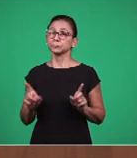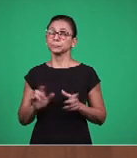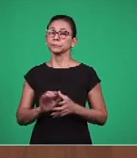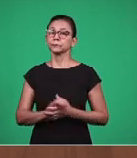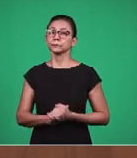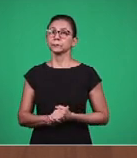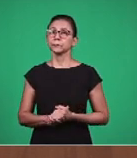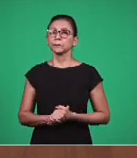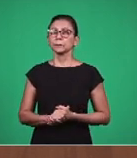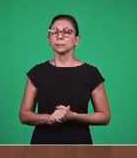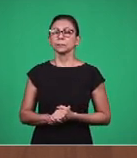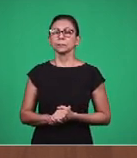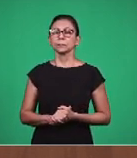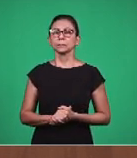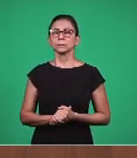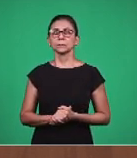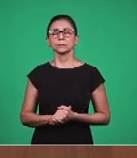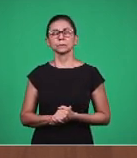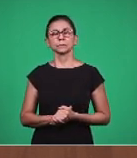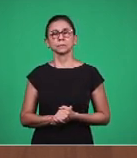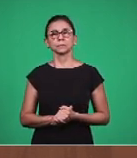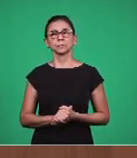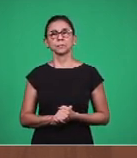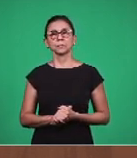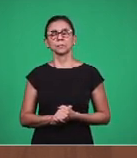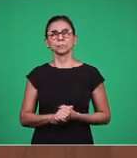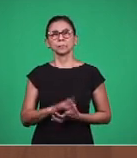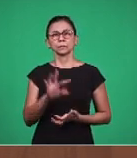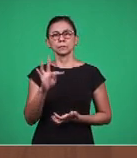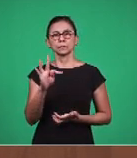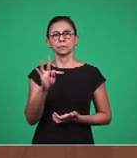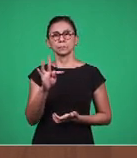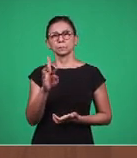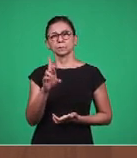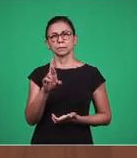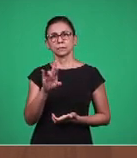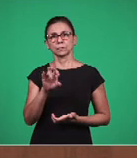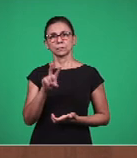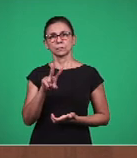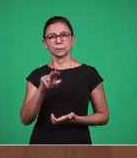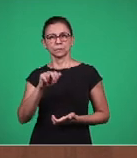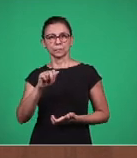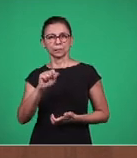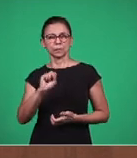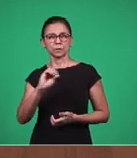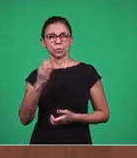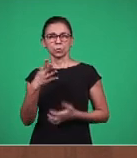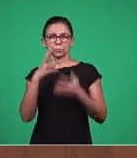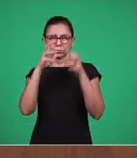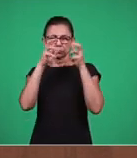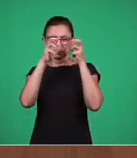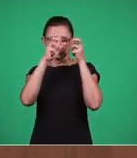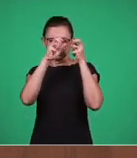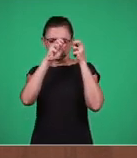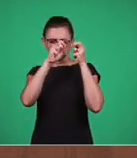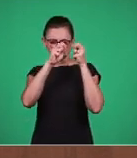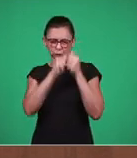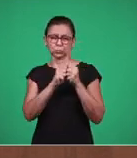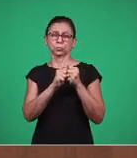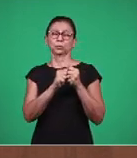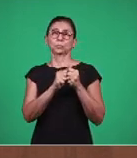quando se fala em trevas e fala em escuros ou escuro,